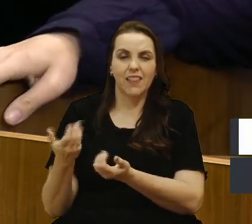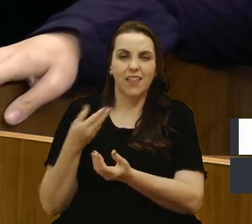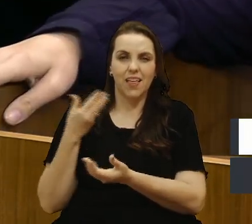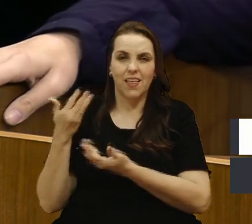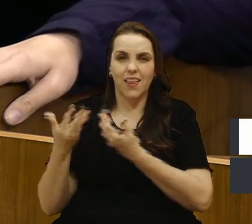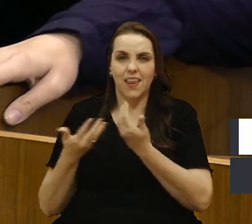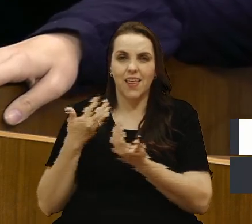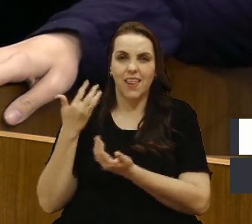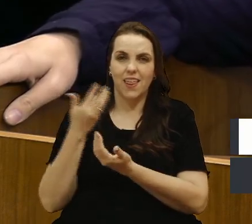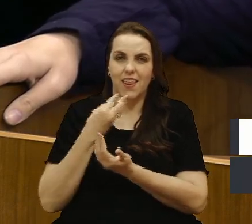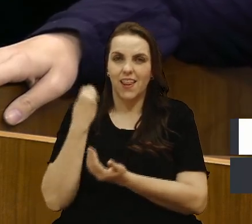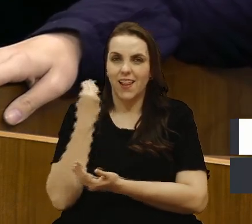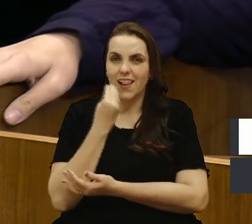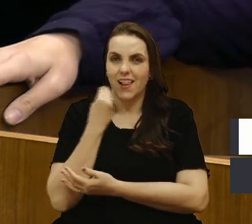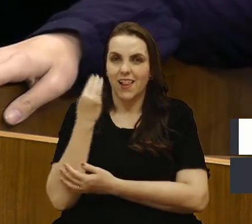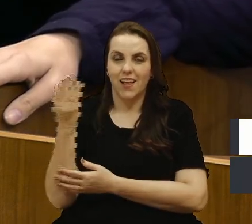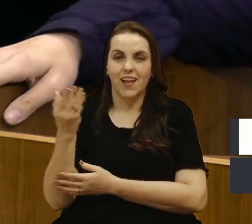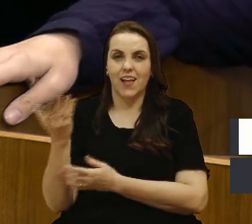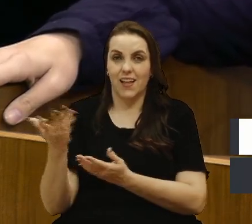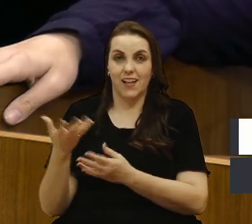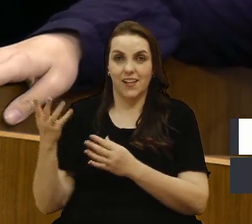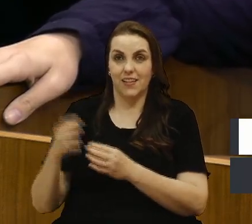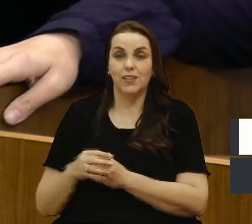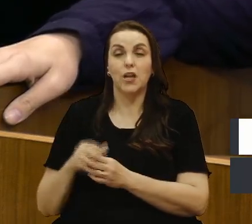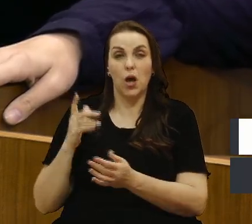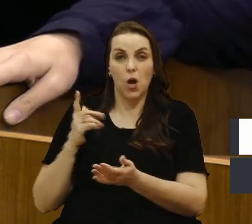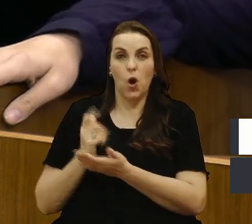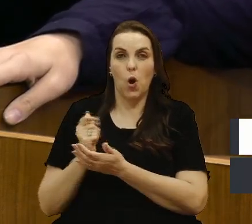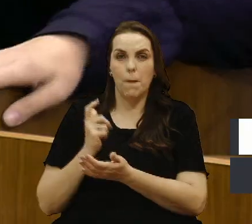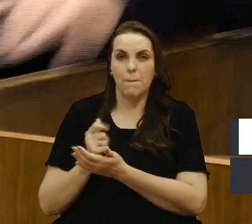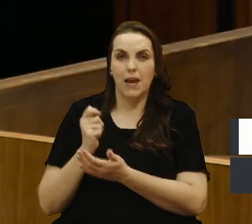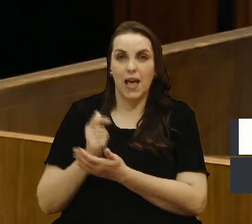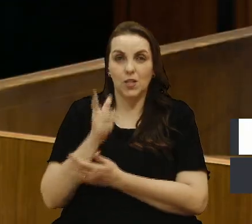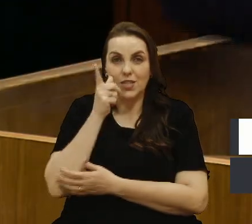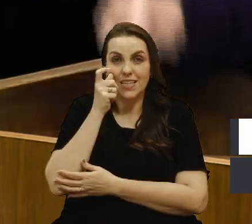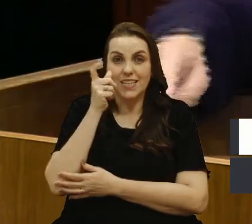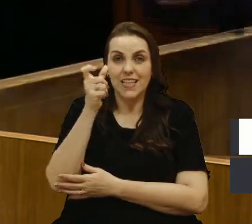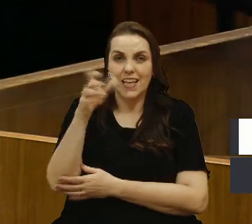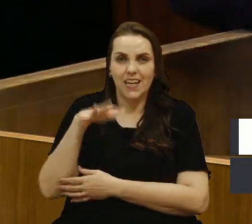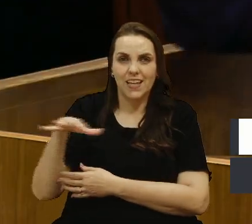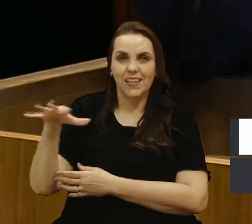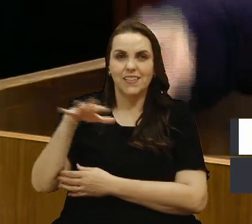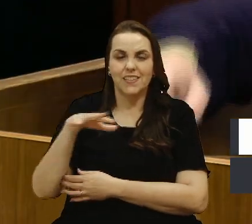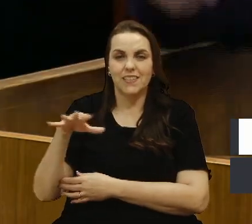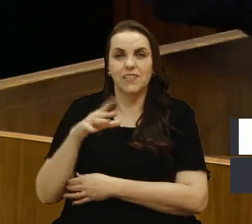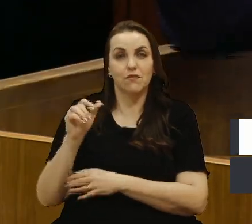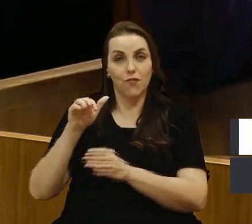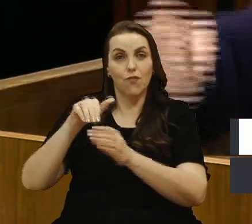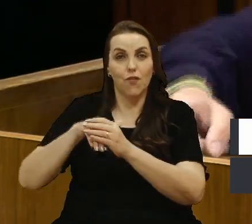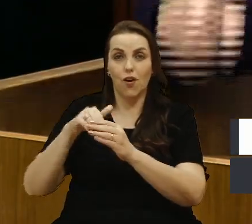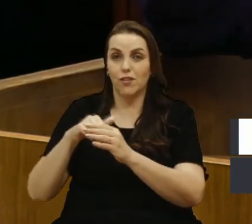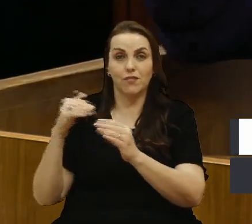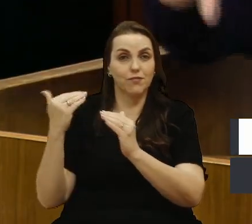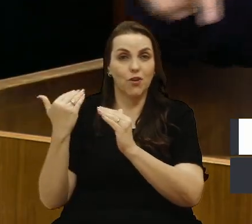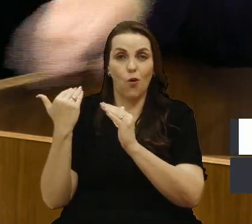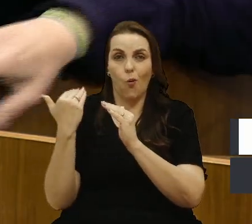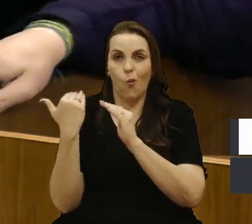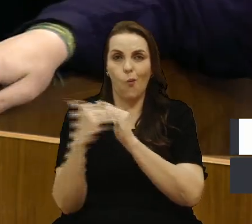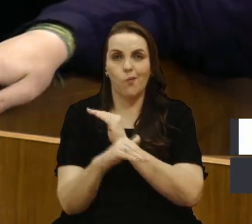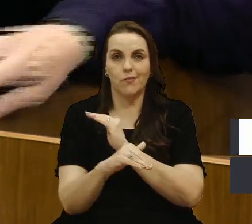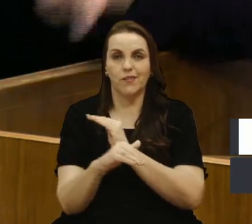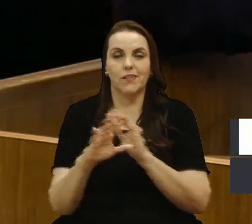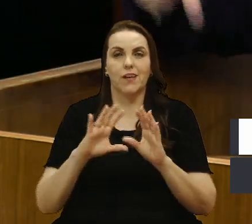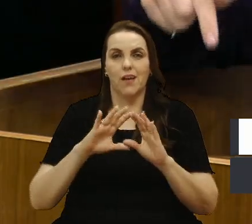oferece, são comprados por grandes interesses e vão lá e votam contra a população. É assim